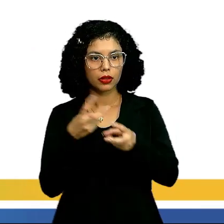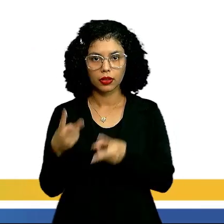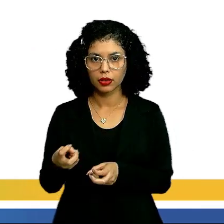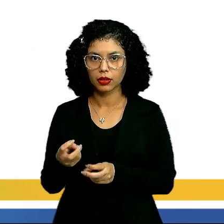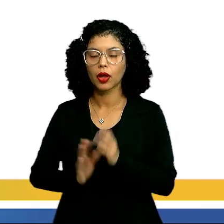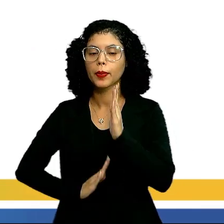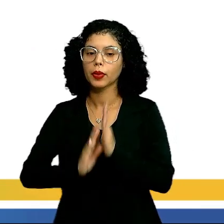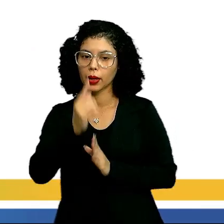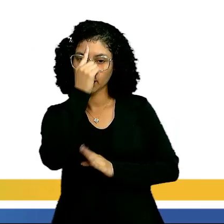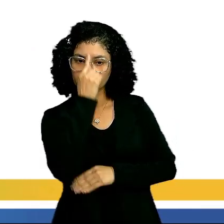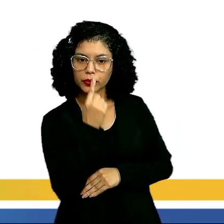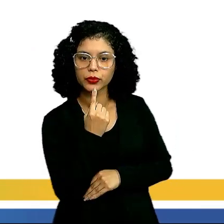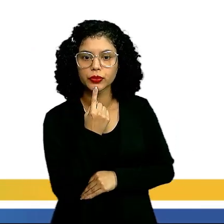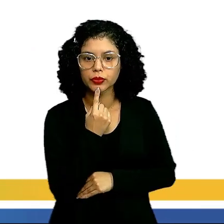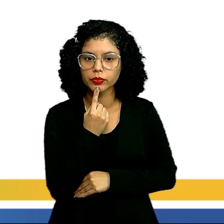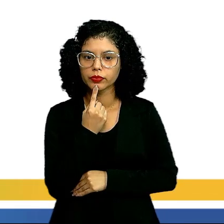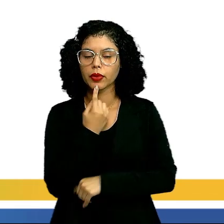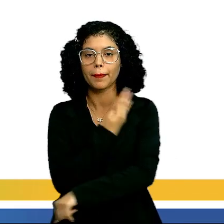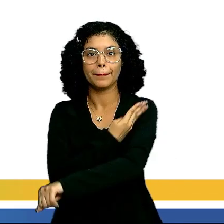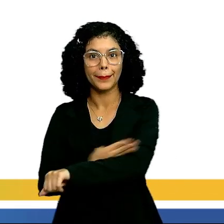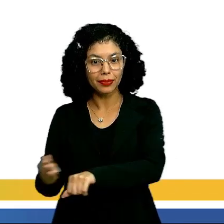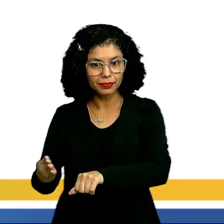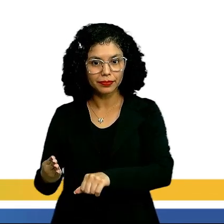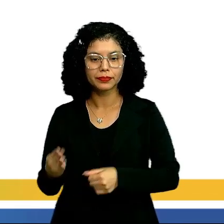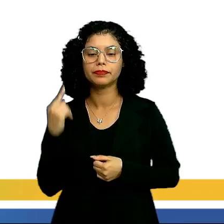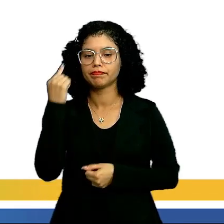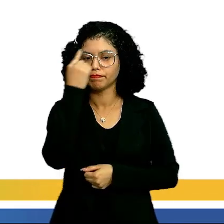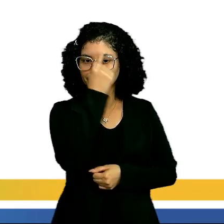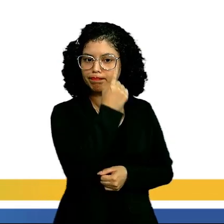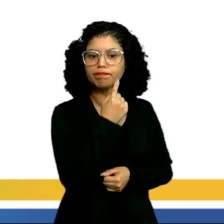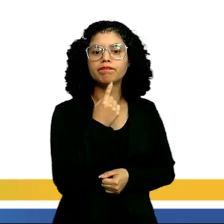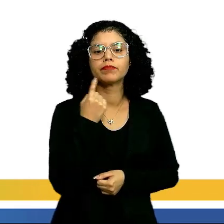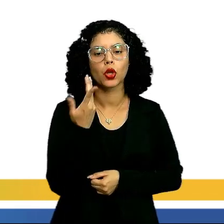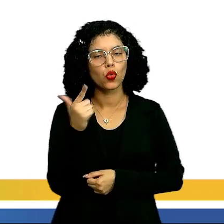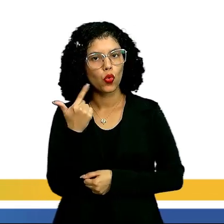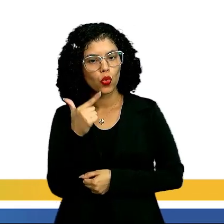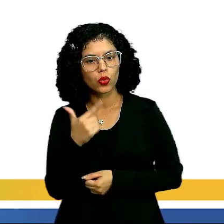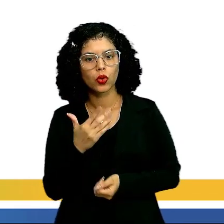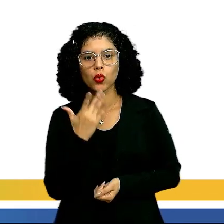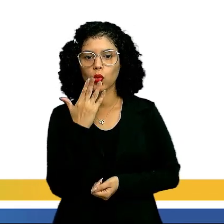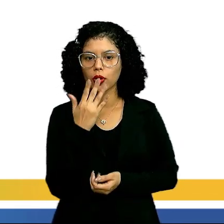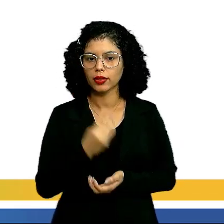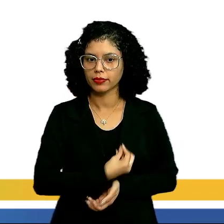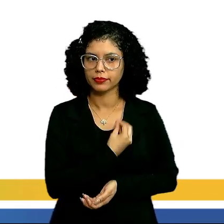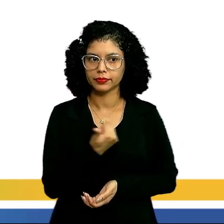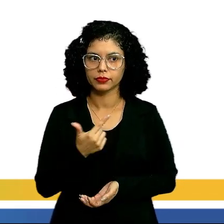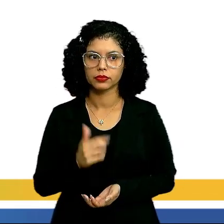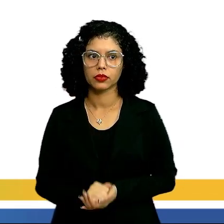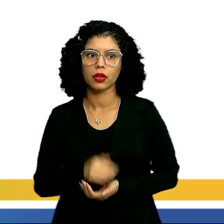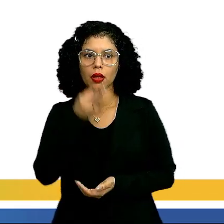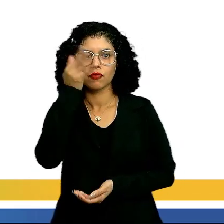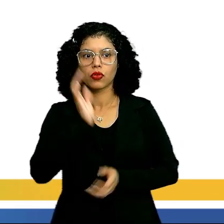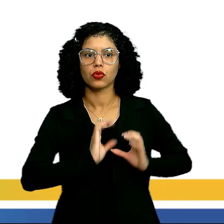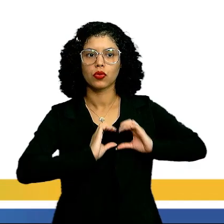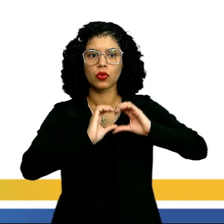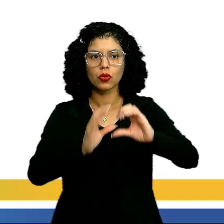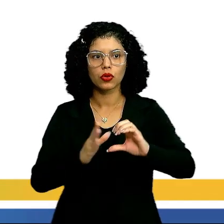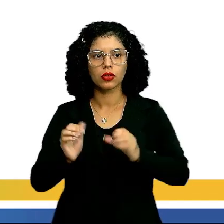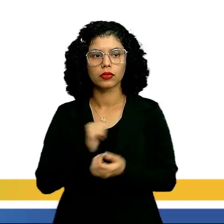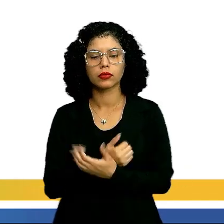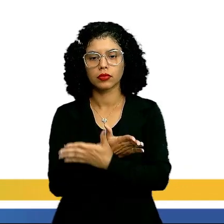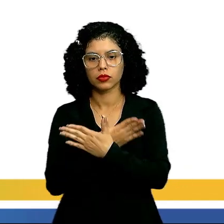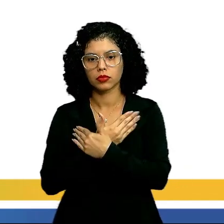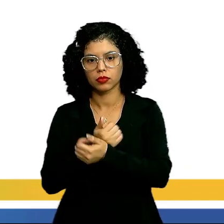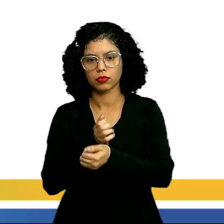anseio pela imagem pálida, por essa expressão mais sem cor, mais sem vida. A flor do coração no amor